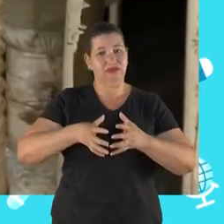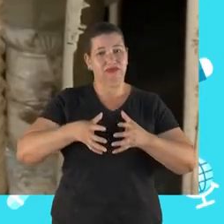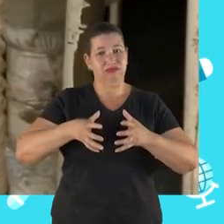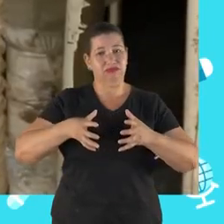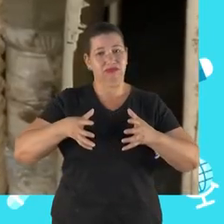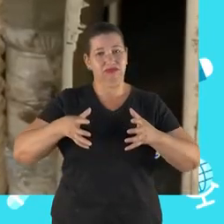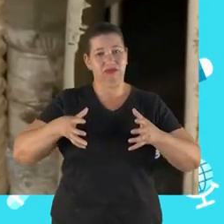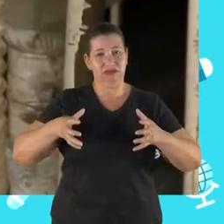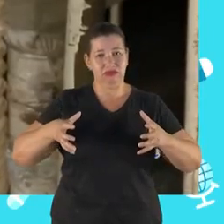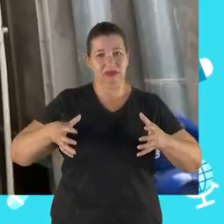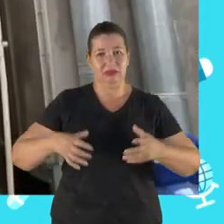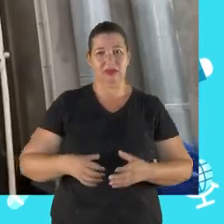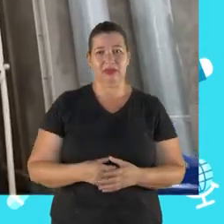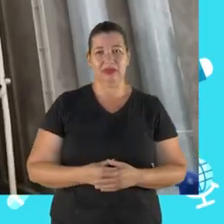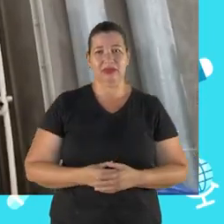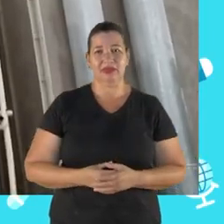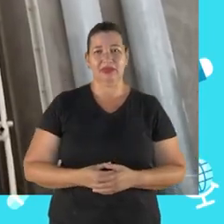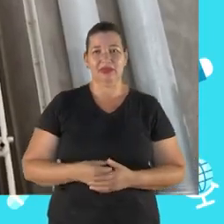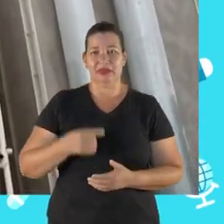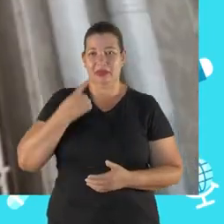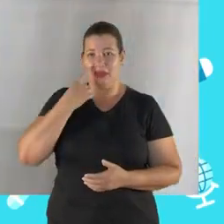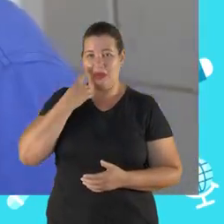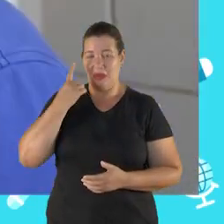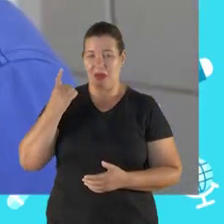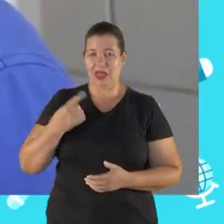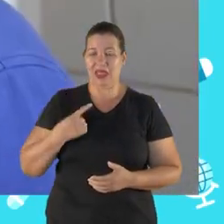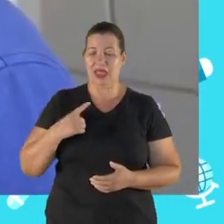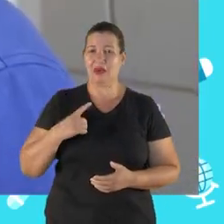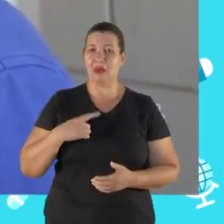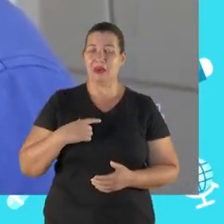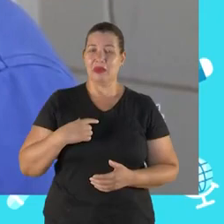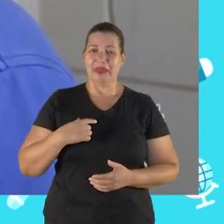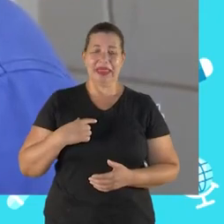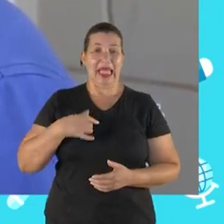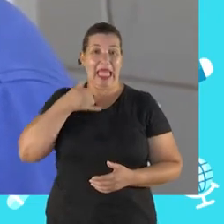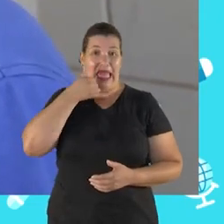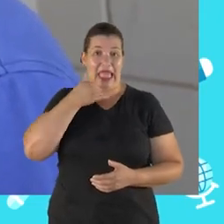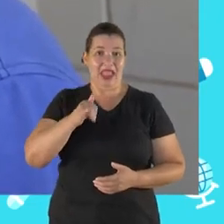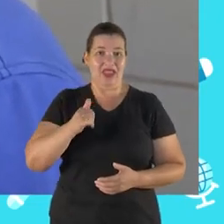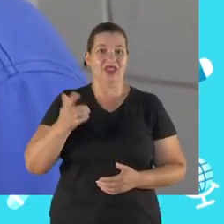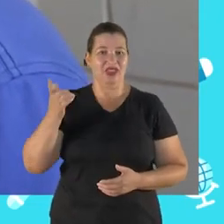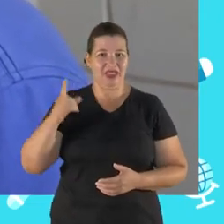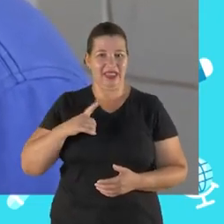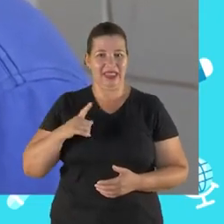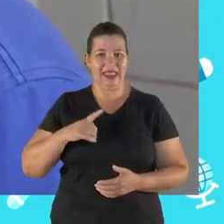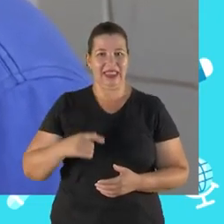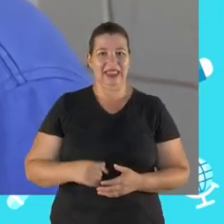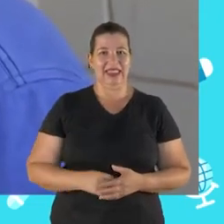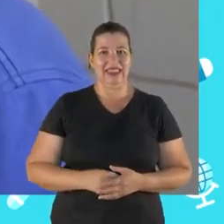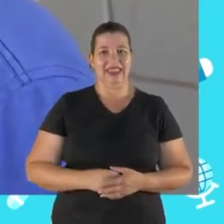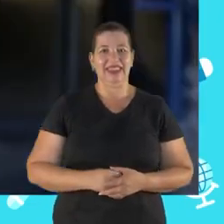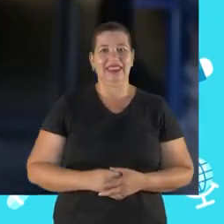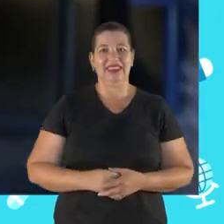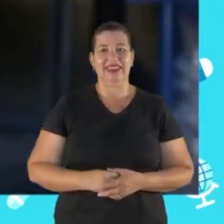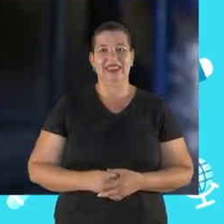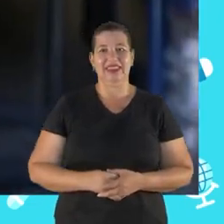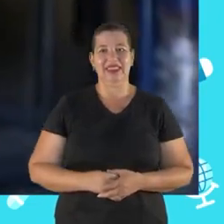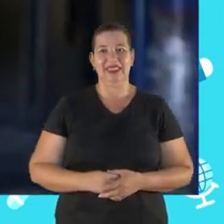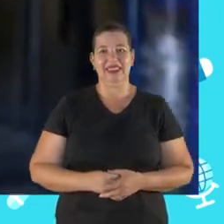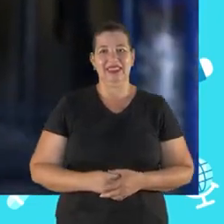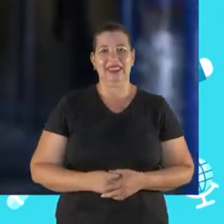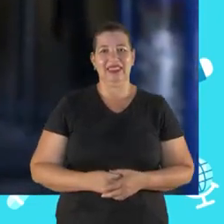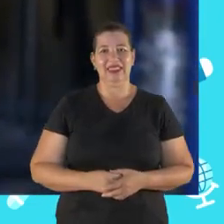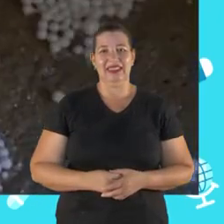ainda continua expandindo um pouquinho. Dá só uma olhada na eletricidade estática que esse negócio gera.